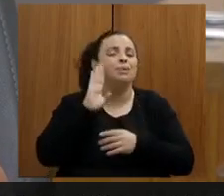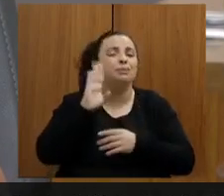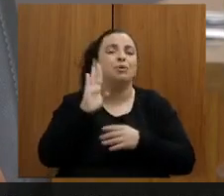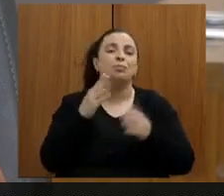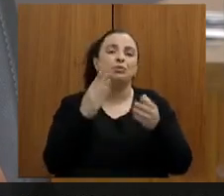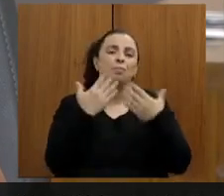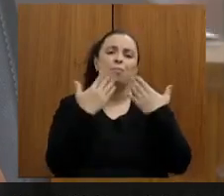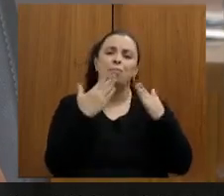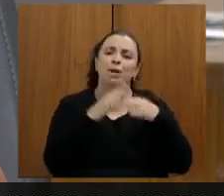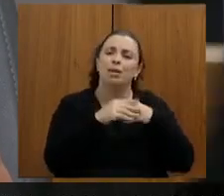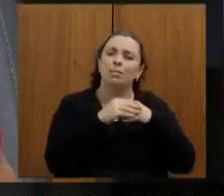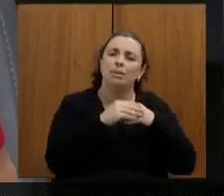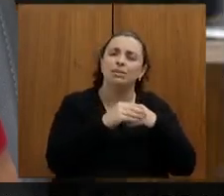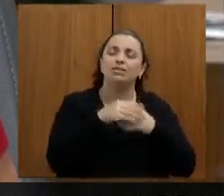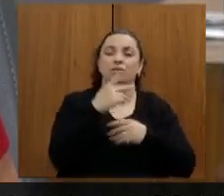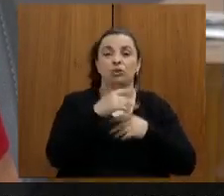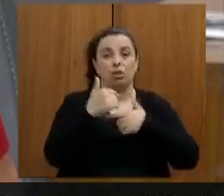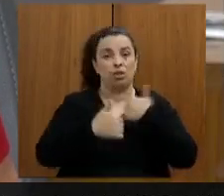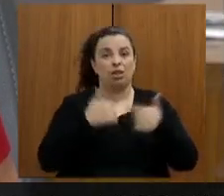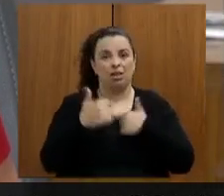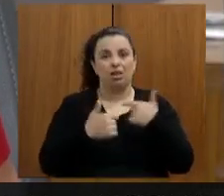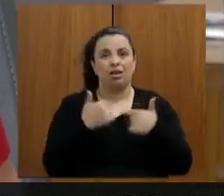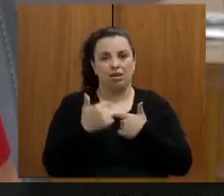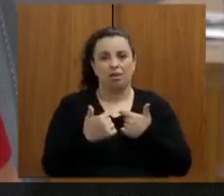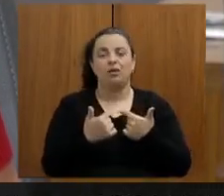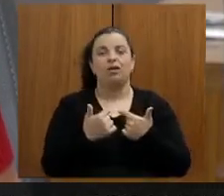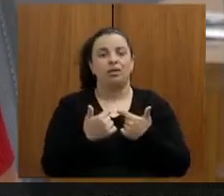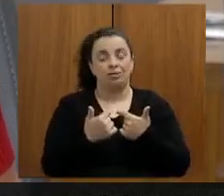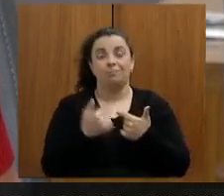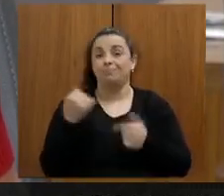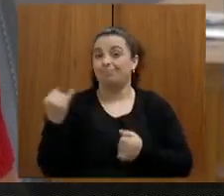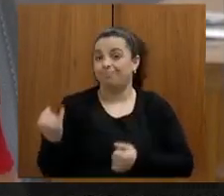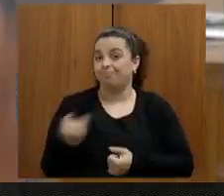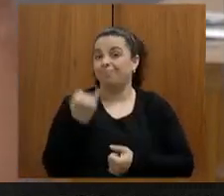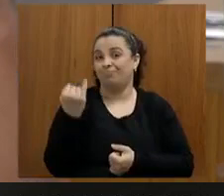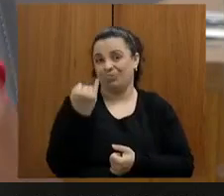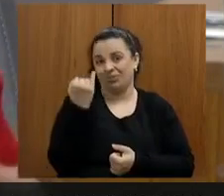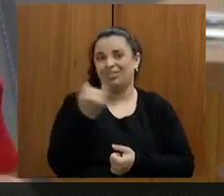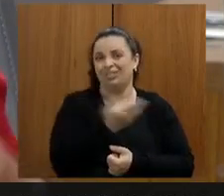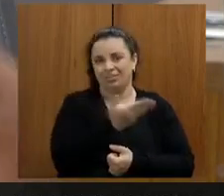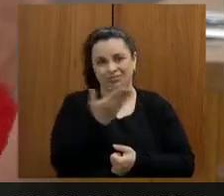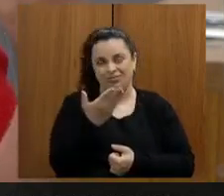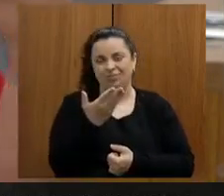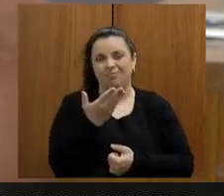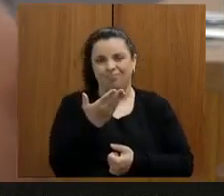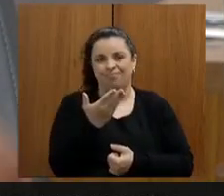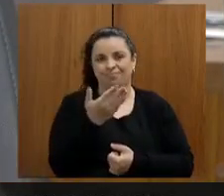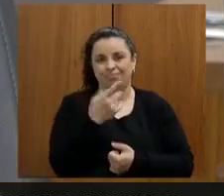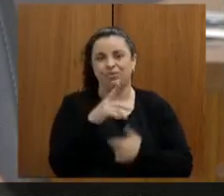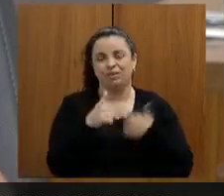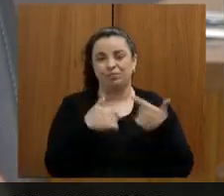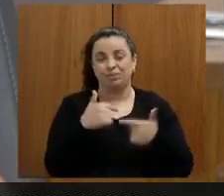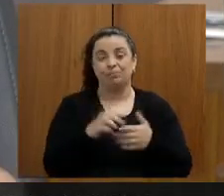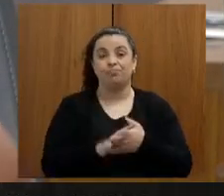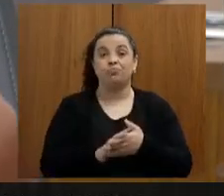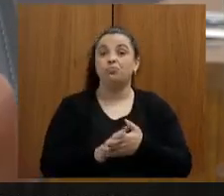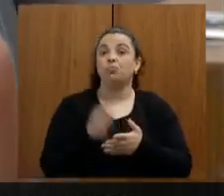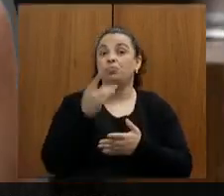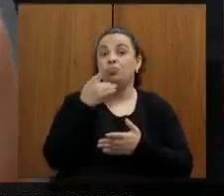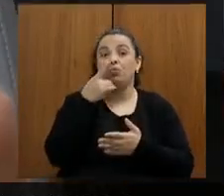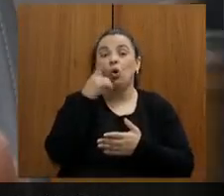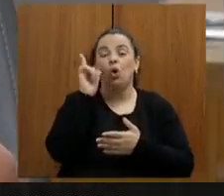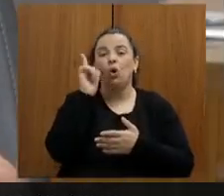pelo trabalho que vocês fazem comunidade pela importância que vocês têm Ontem eu terminei aqui e